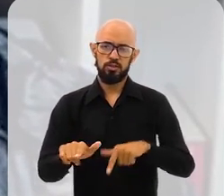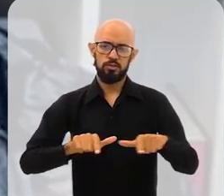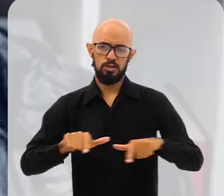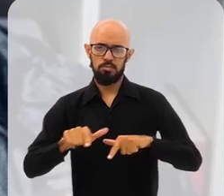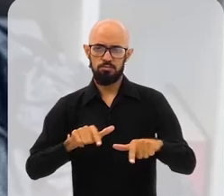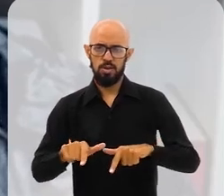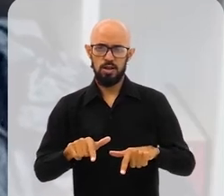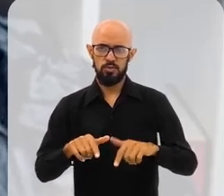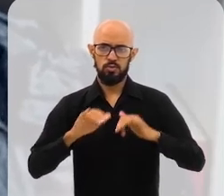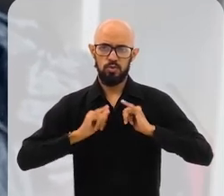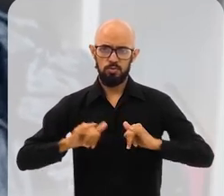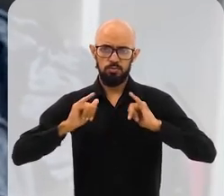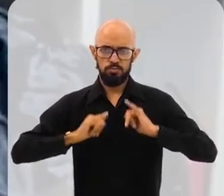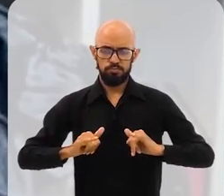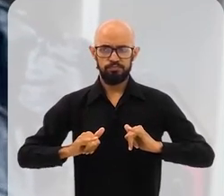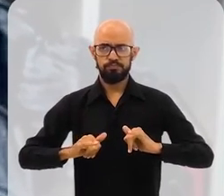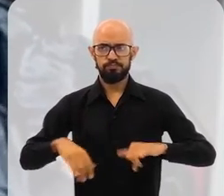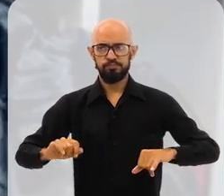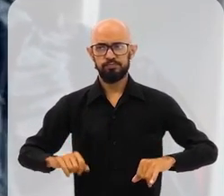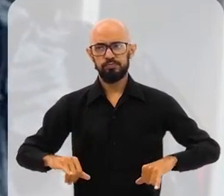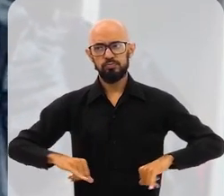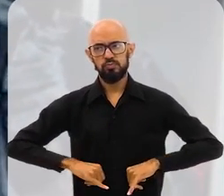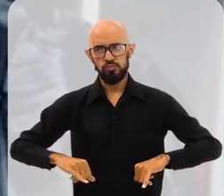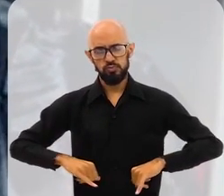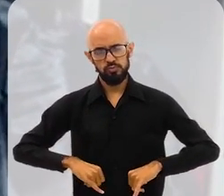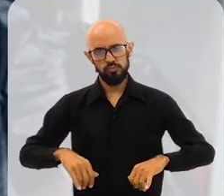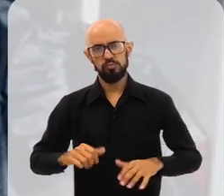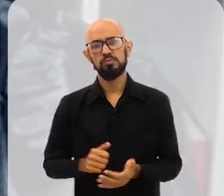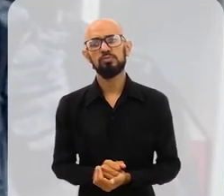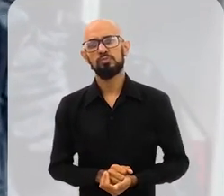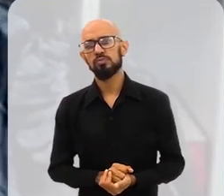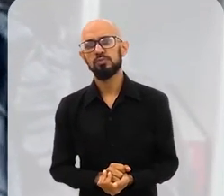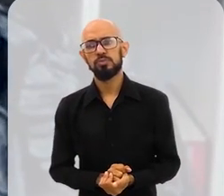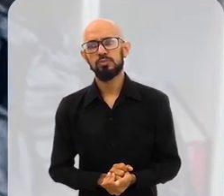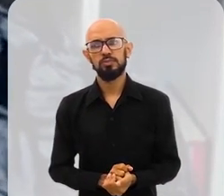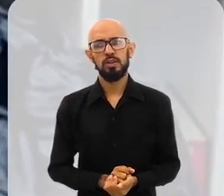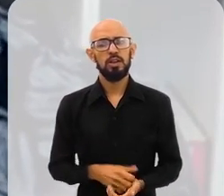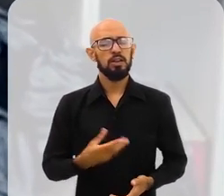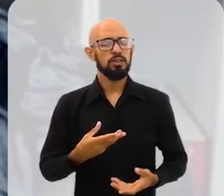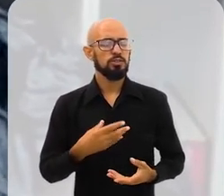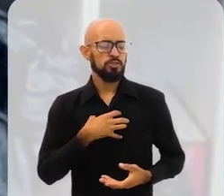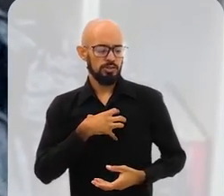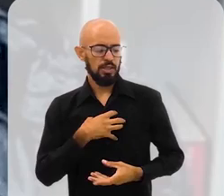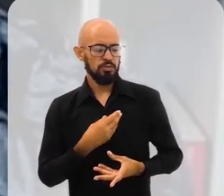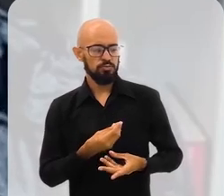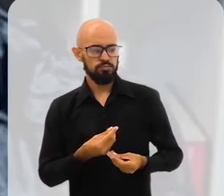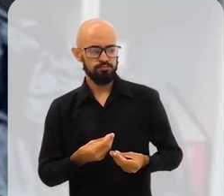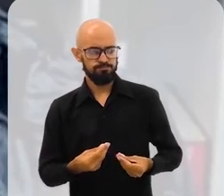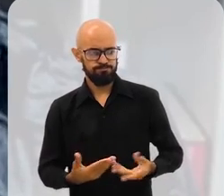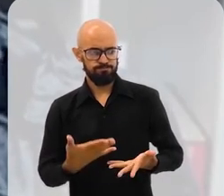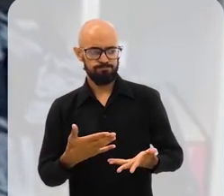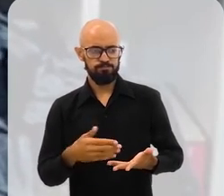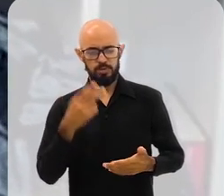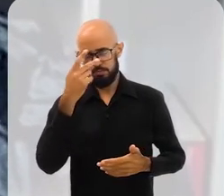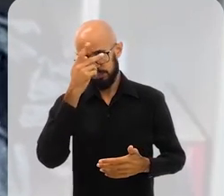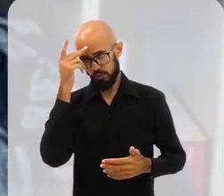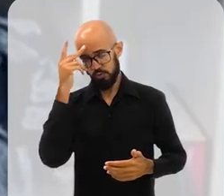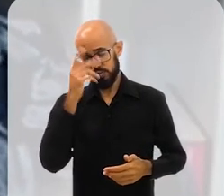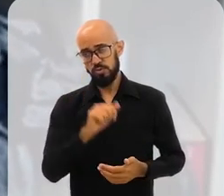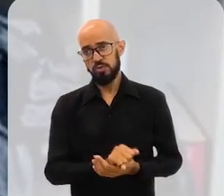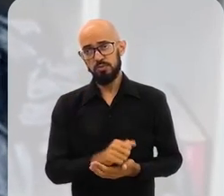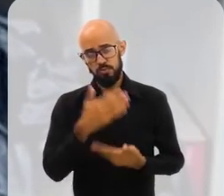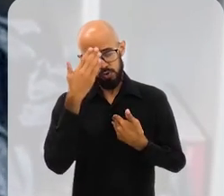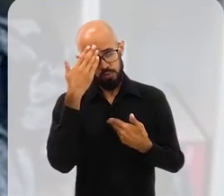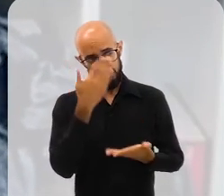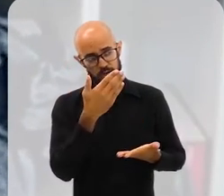ajudado nessa tarefa com Goulart O que torna a coisa mais interessante e muito mais palatável para o